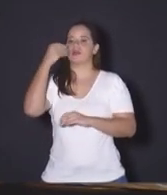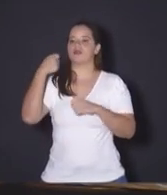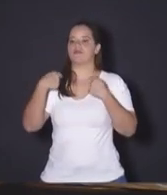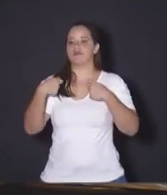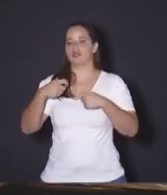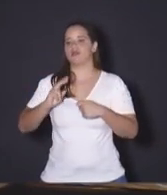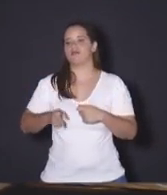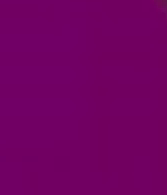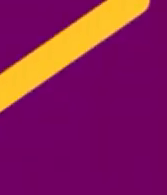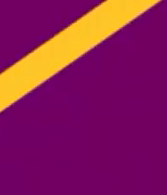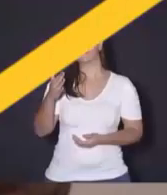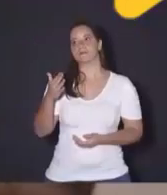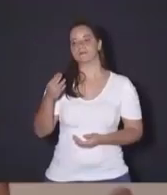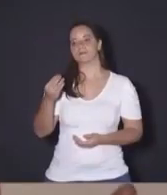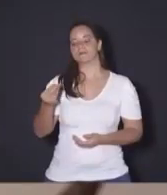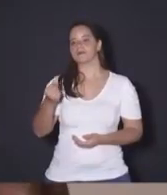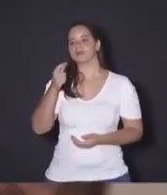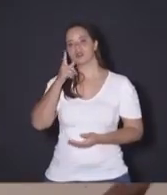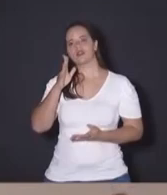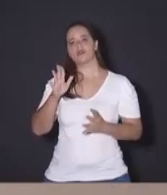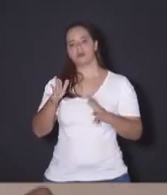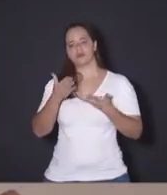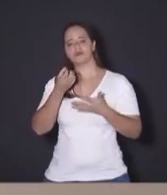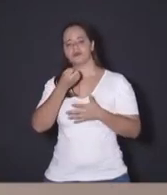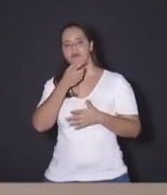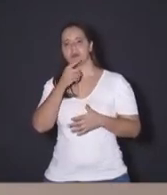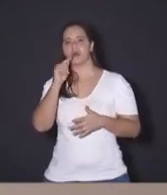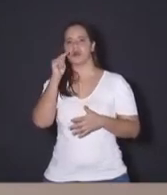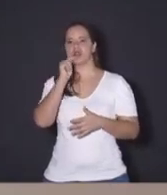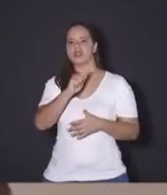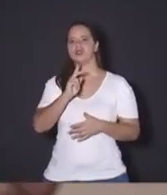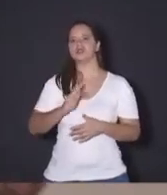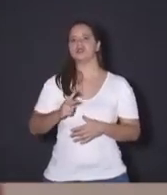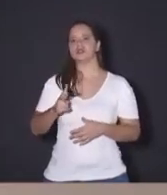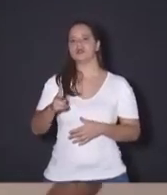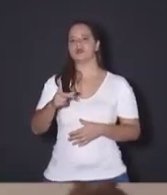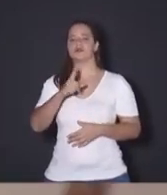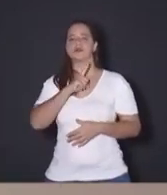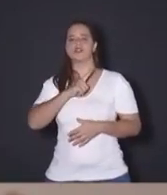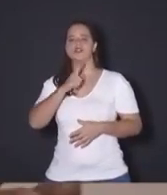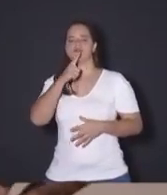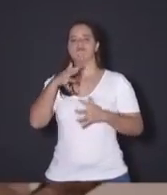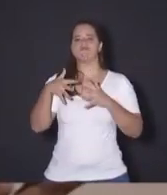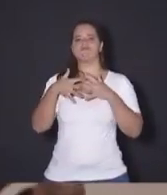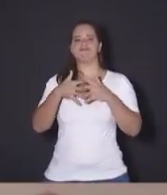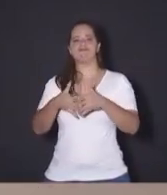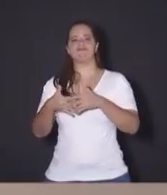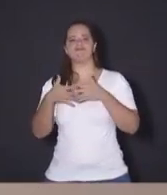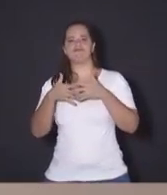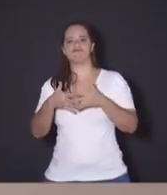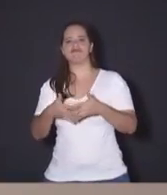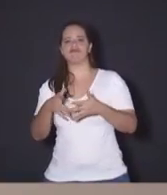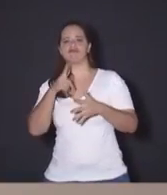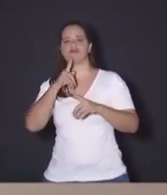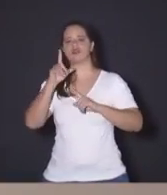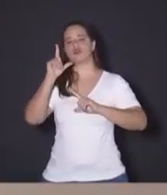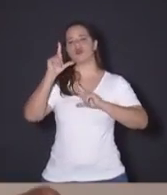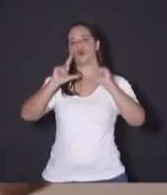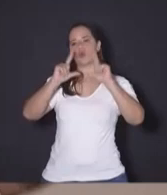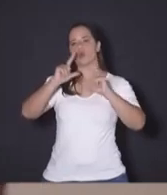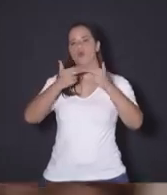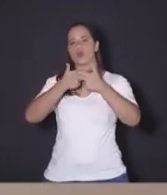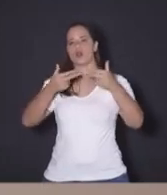mantidas e fomentada fantástico isso sempre eu sempre tive um conflito com a mídia livre